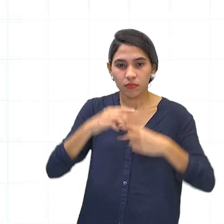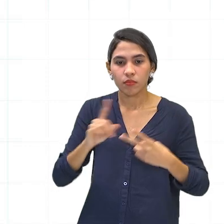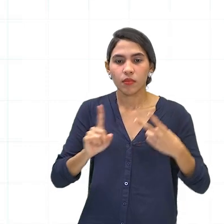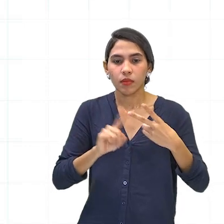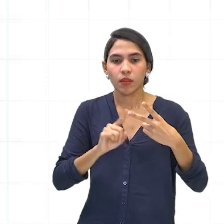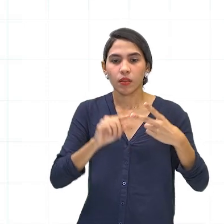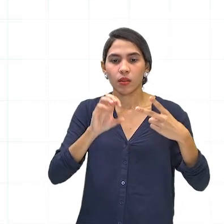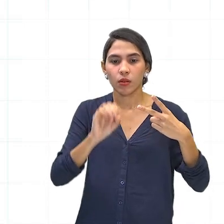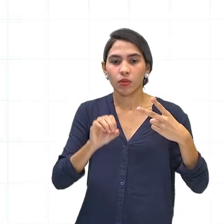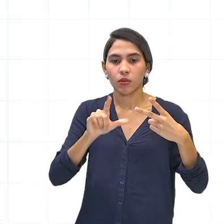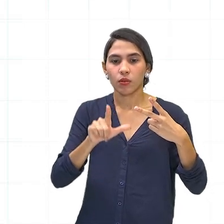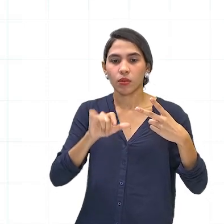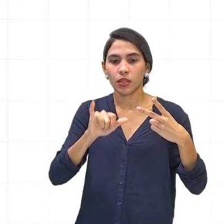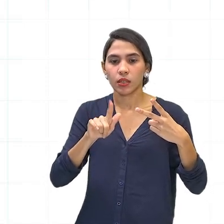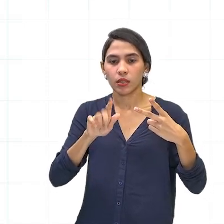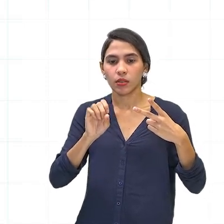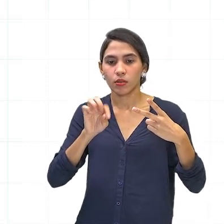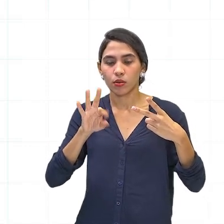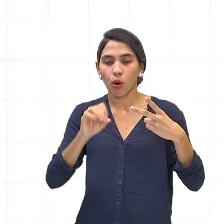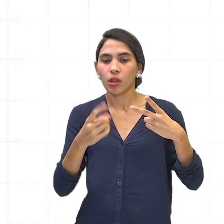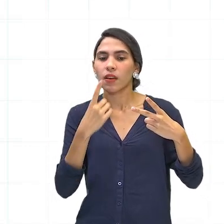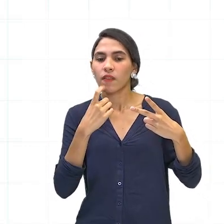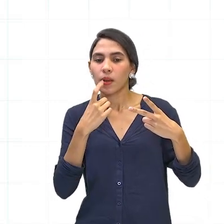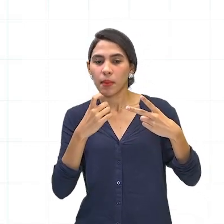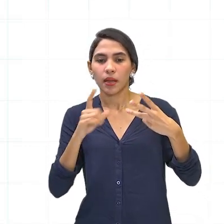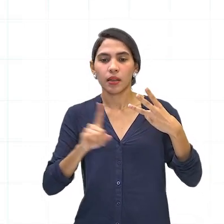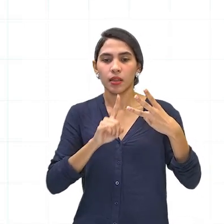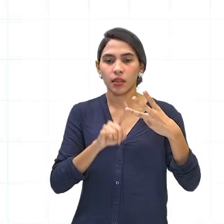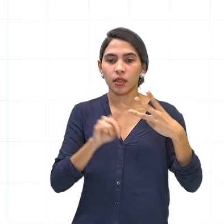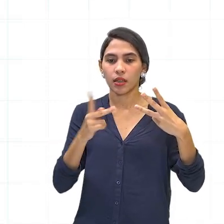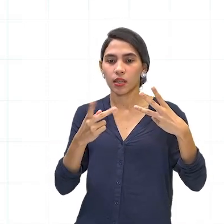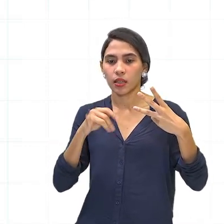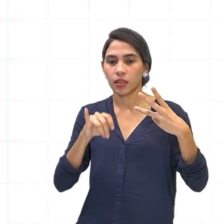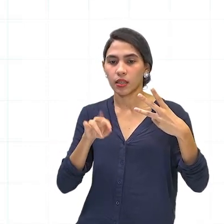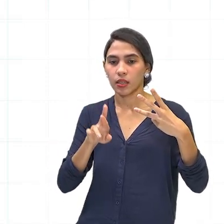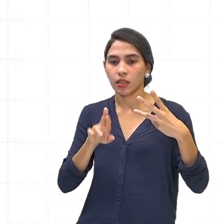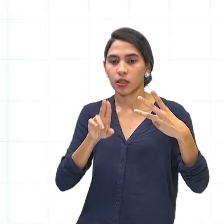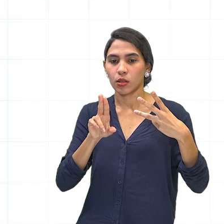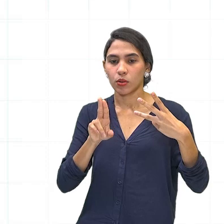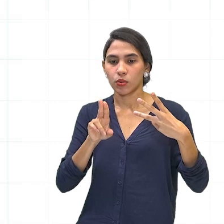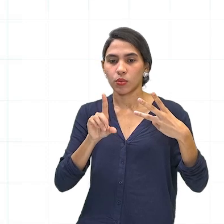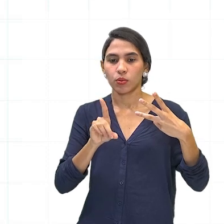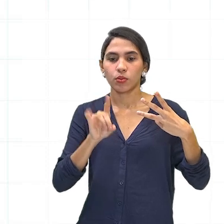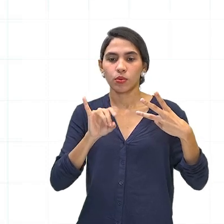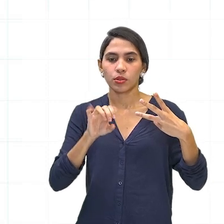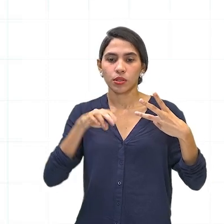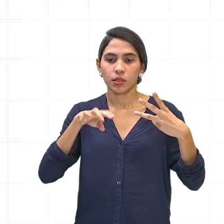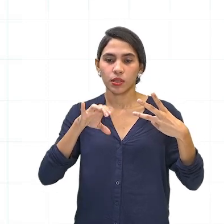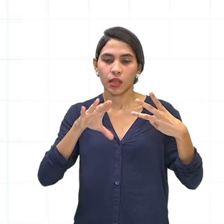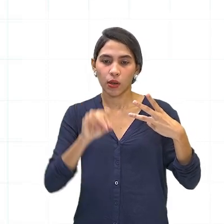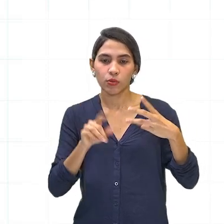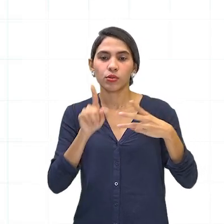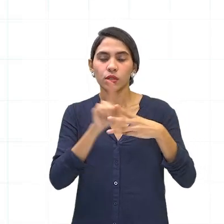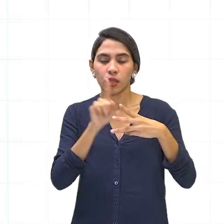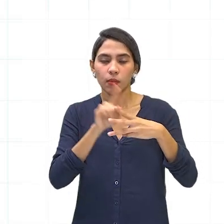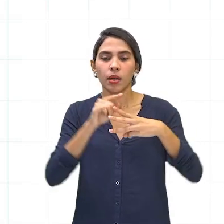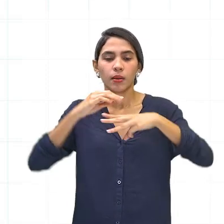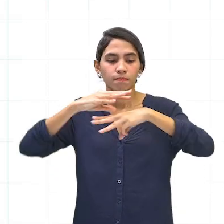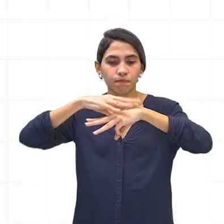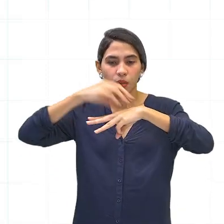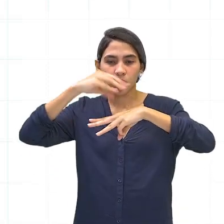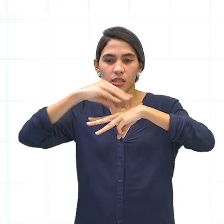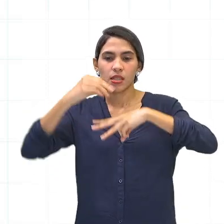hirudíneos, como o sanguessuga, né, que não apresenta cerdas ali pelo corpo e pode ser parasita, né, pode se alimentar do sangue de